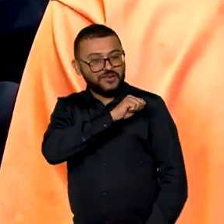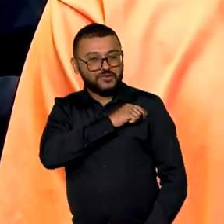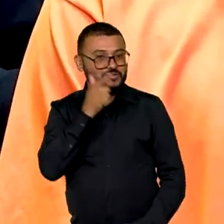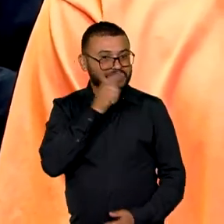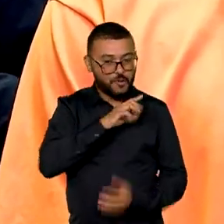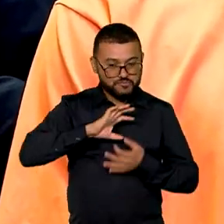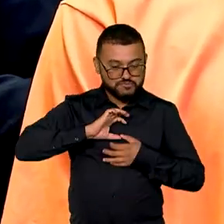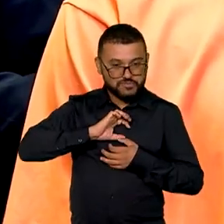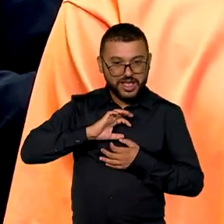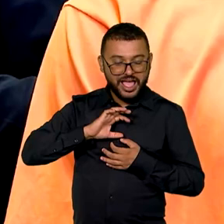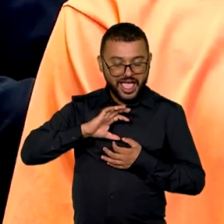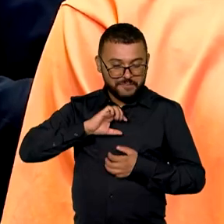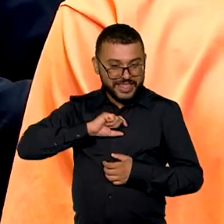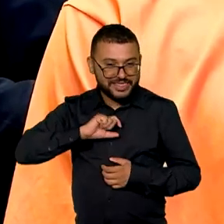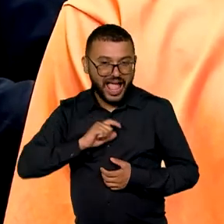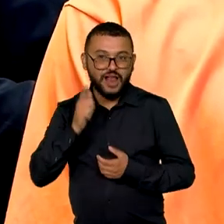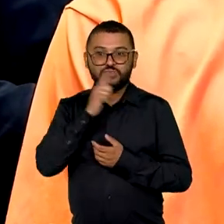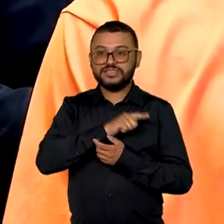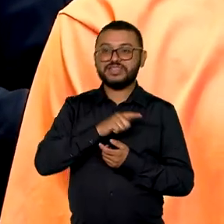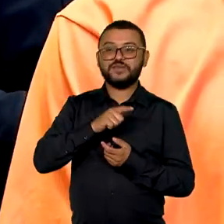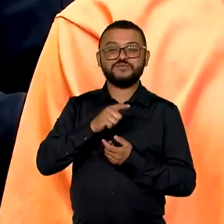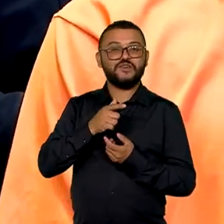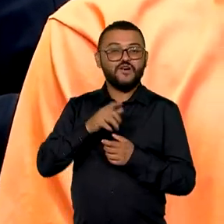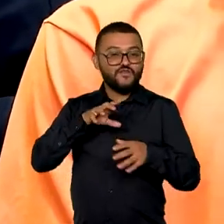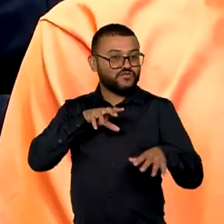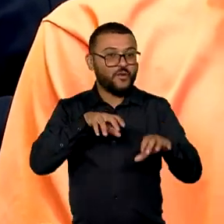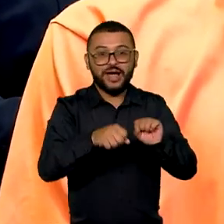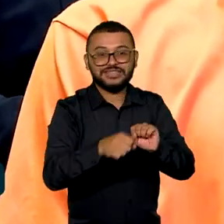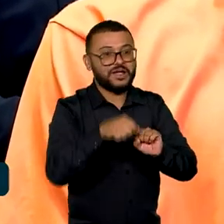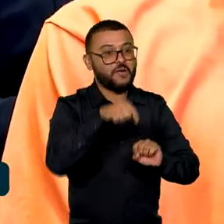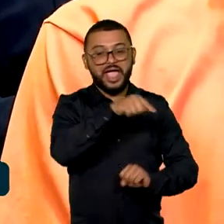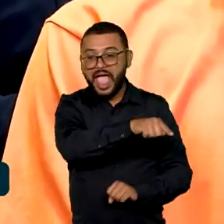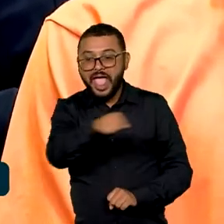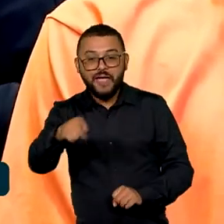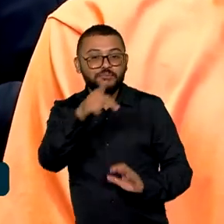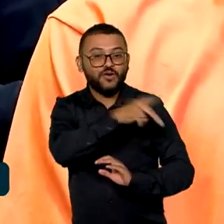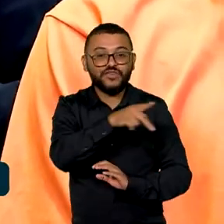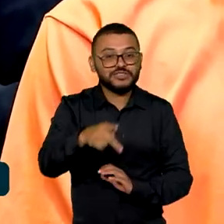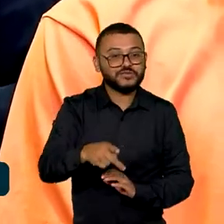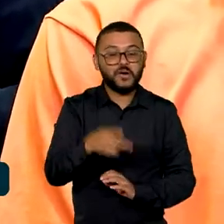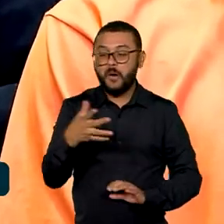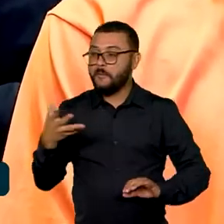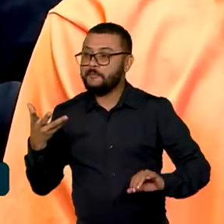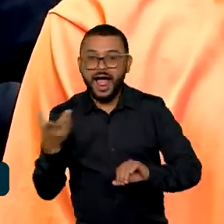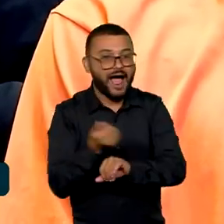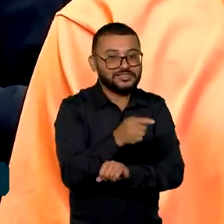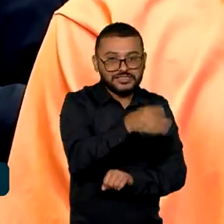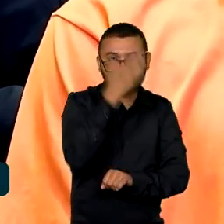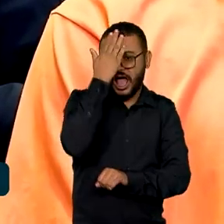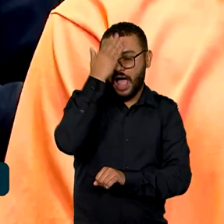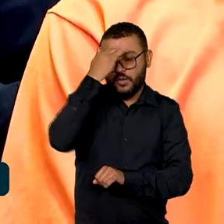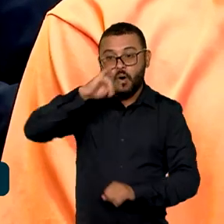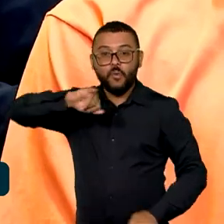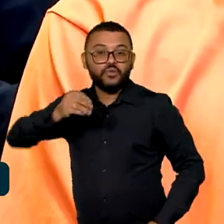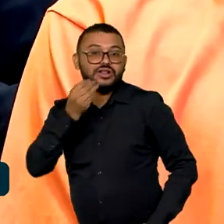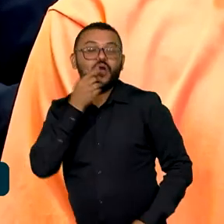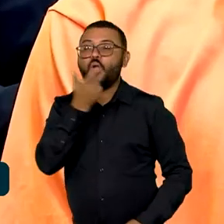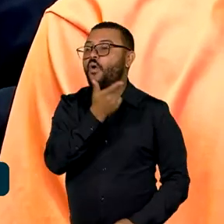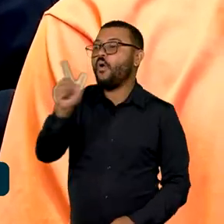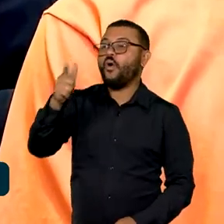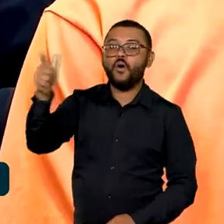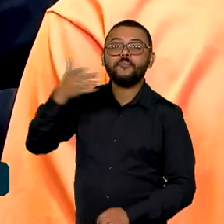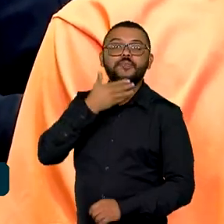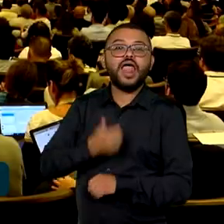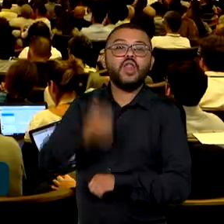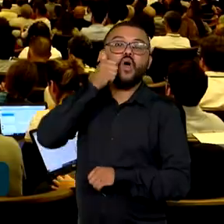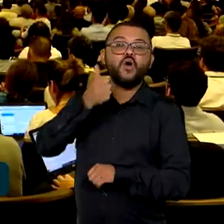medalhistas, para ter uma formação com professores e profissionais incríveis e ter outras oportunidades, melhores